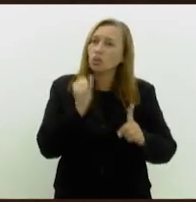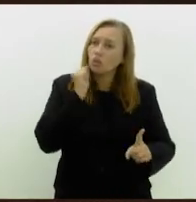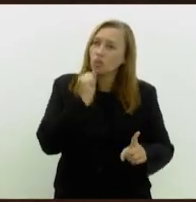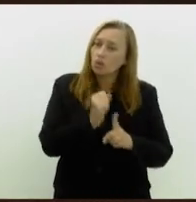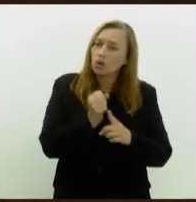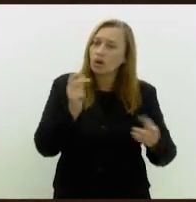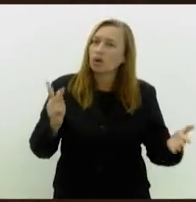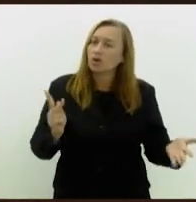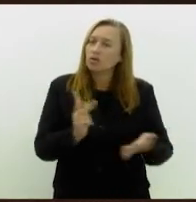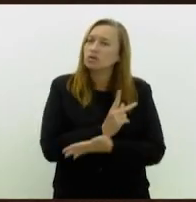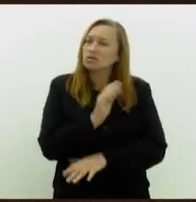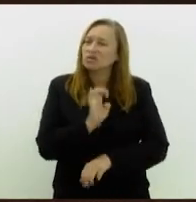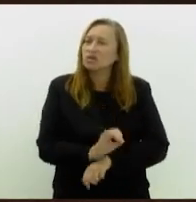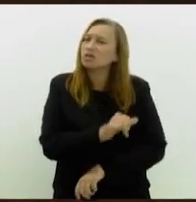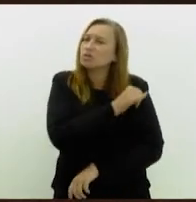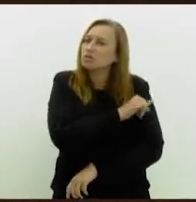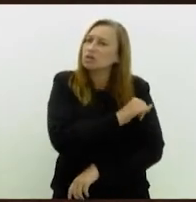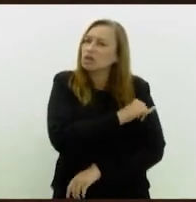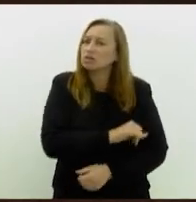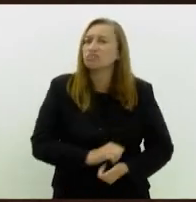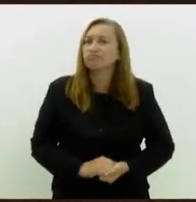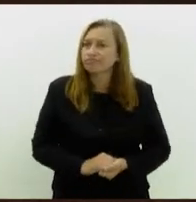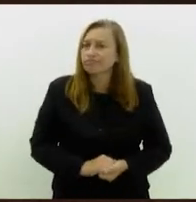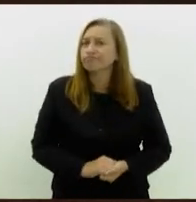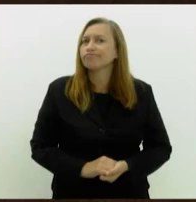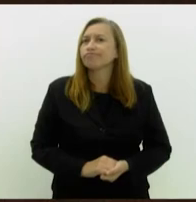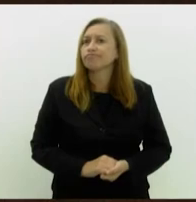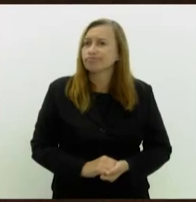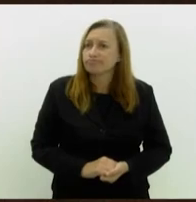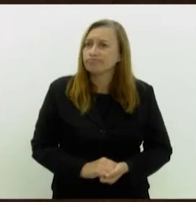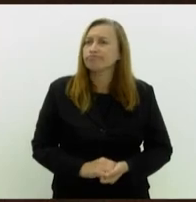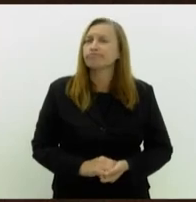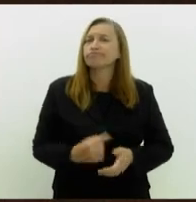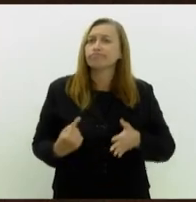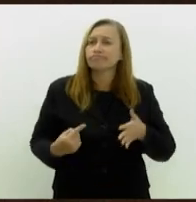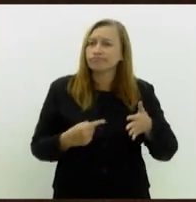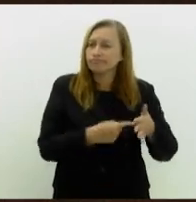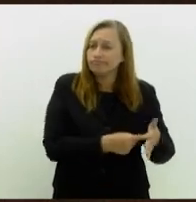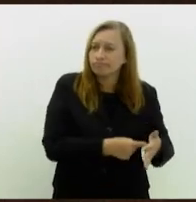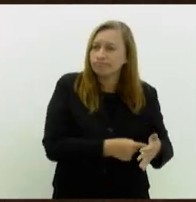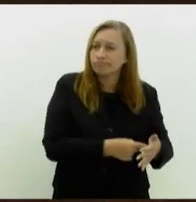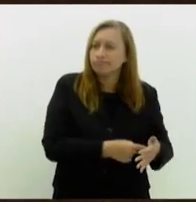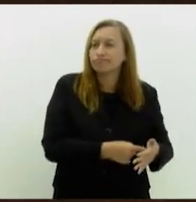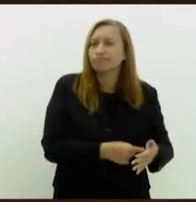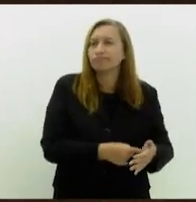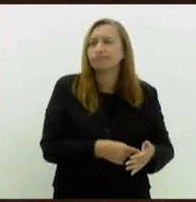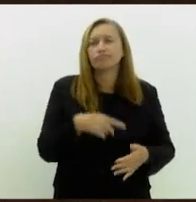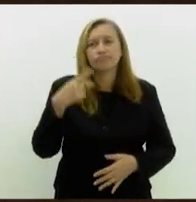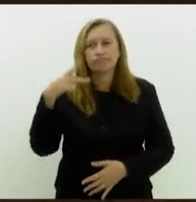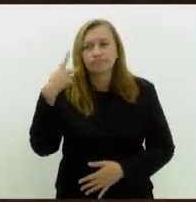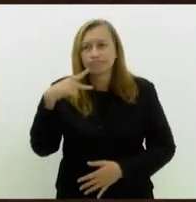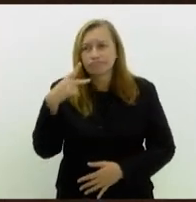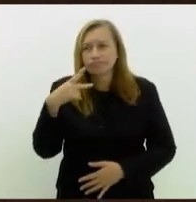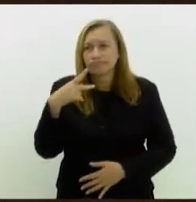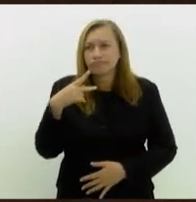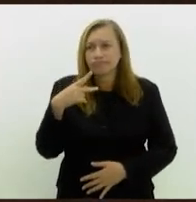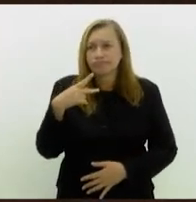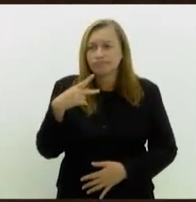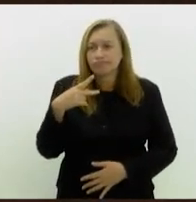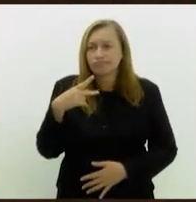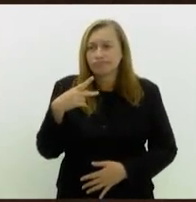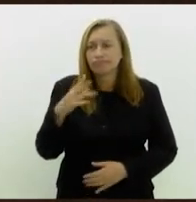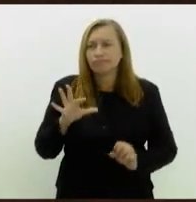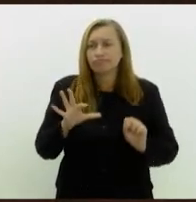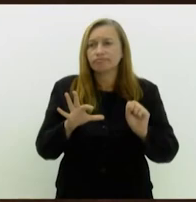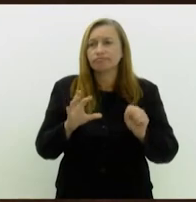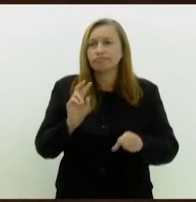ocorridos no âmbito do Estado do Rio de Janeiro e temos denunciado aqui diuturnamente que as políticas de de rede de